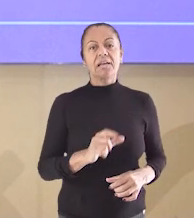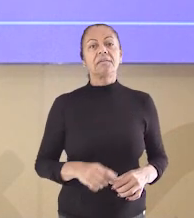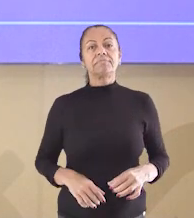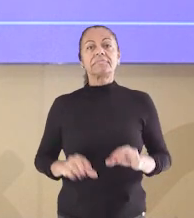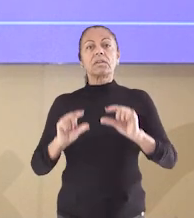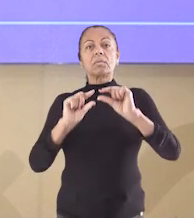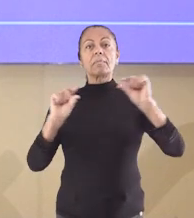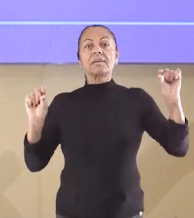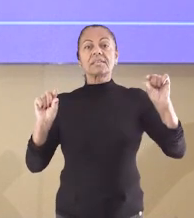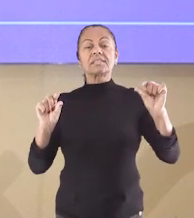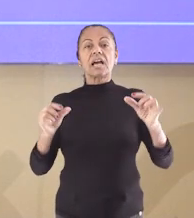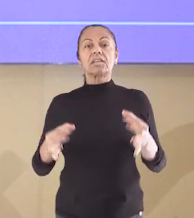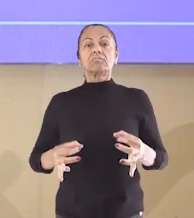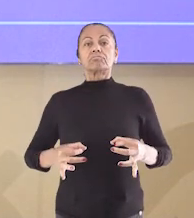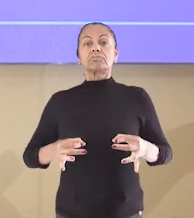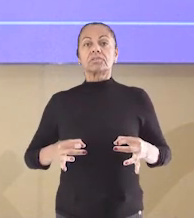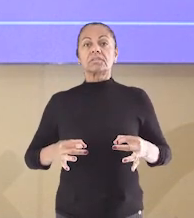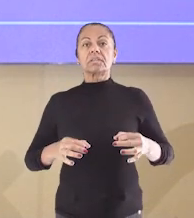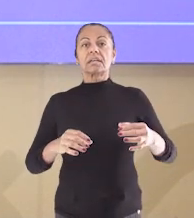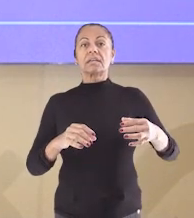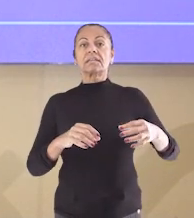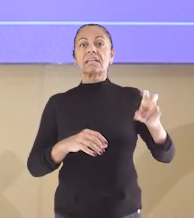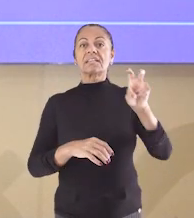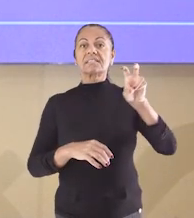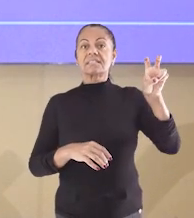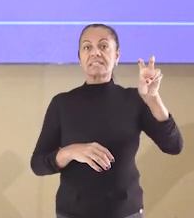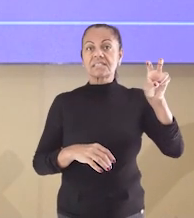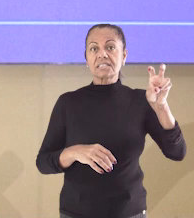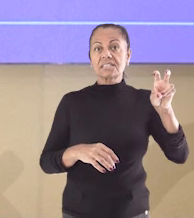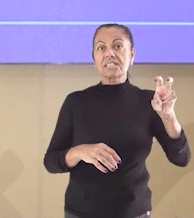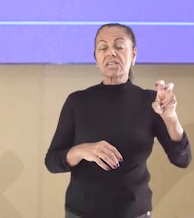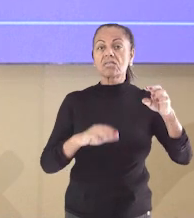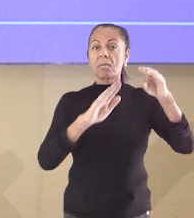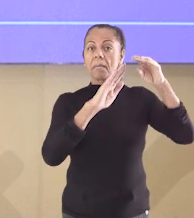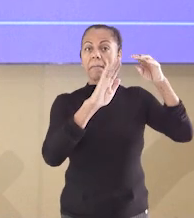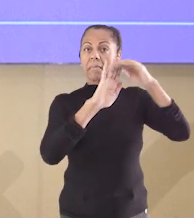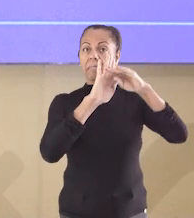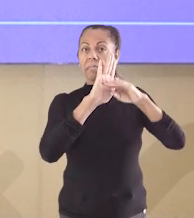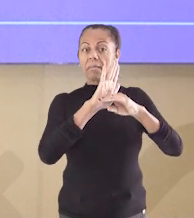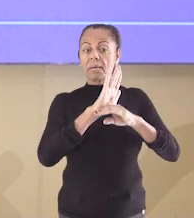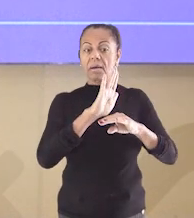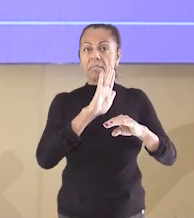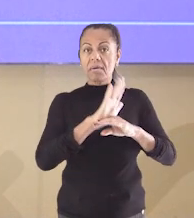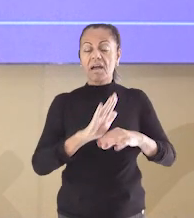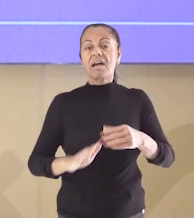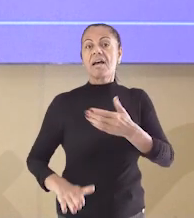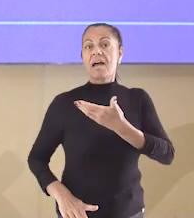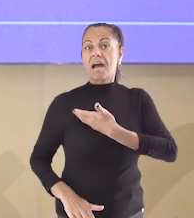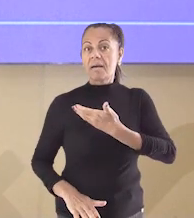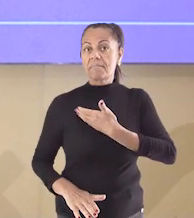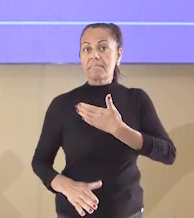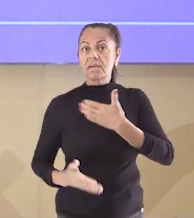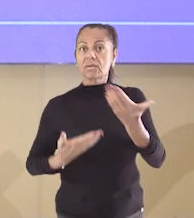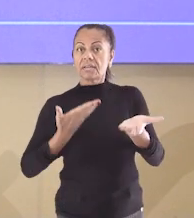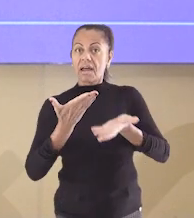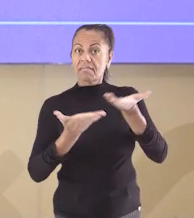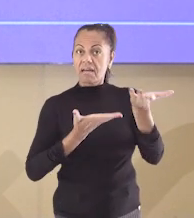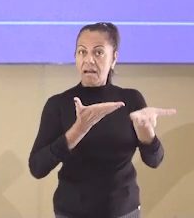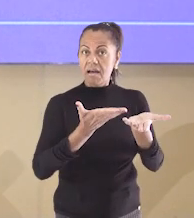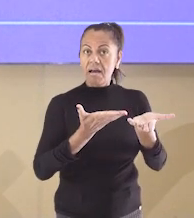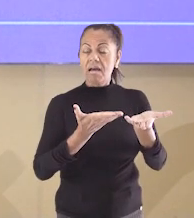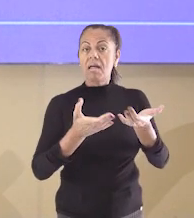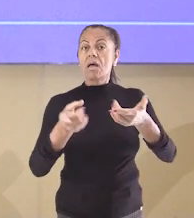feito, causar-lhe-ia dor. Uma mensagem budista: de